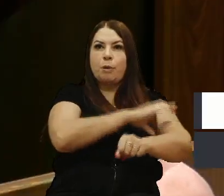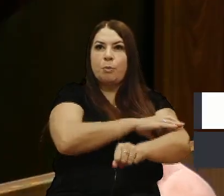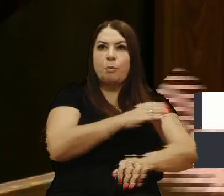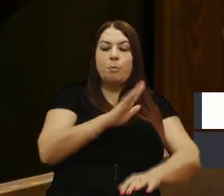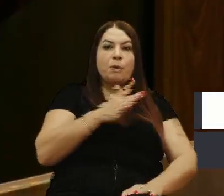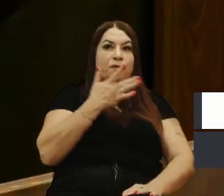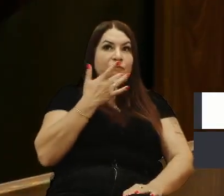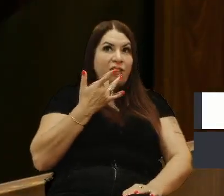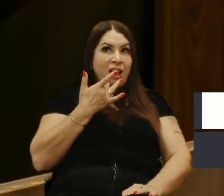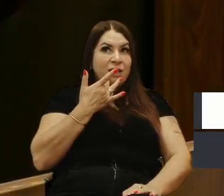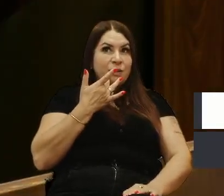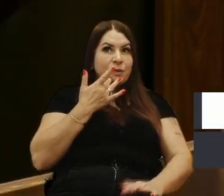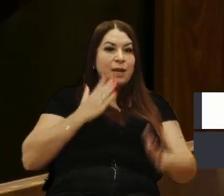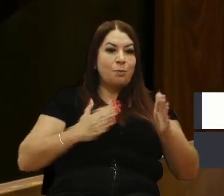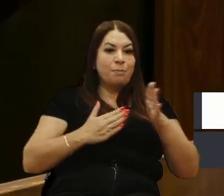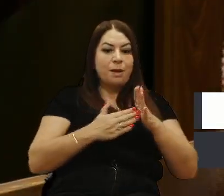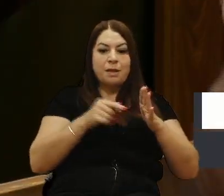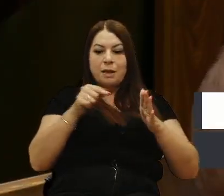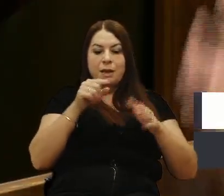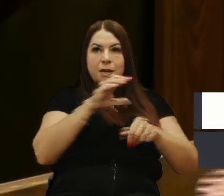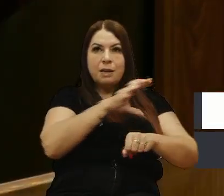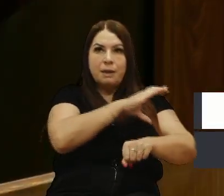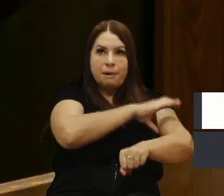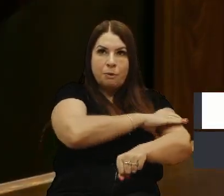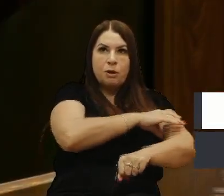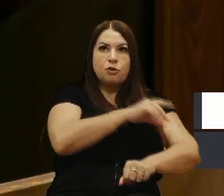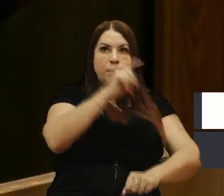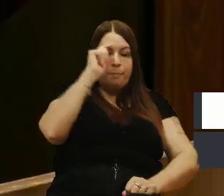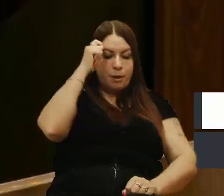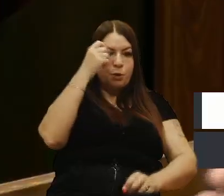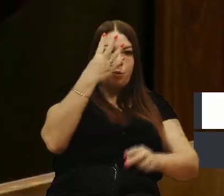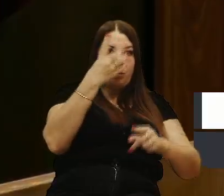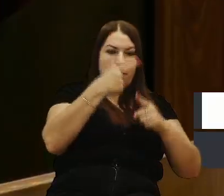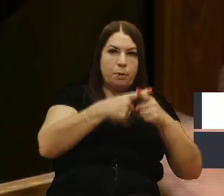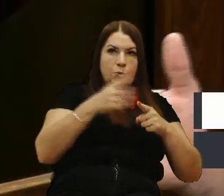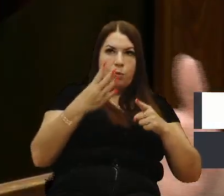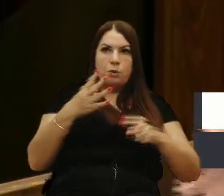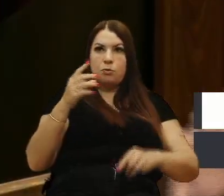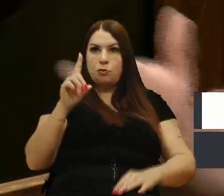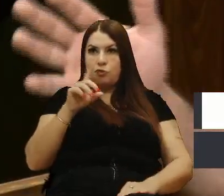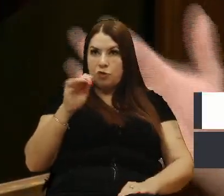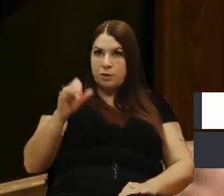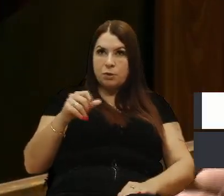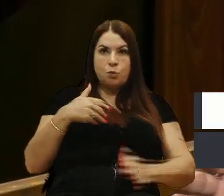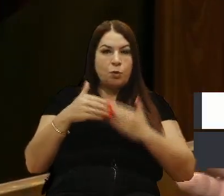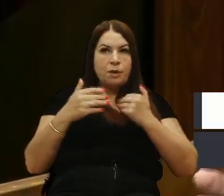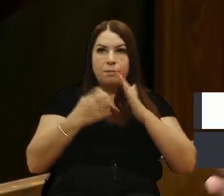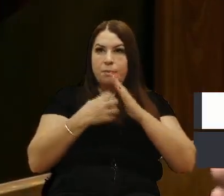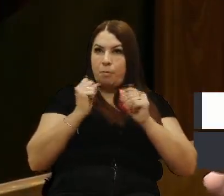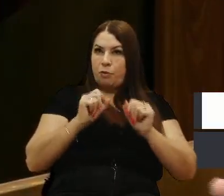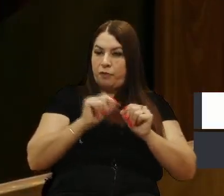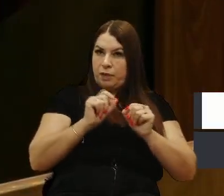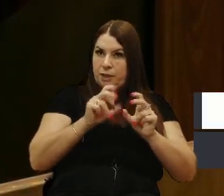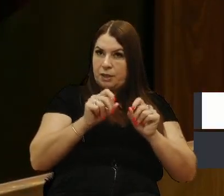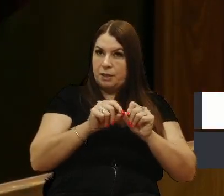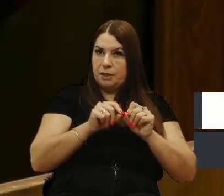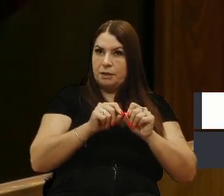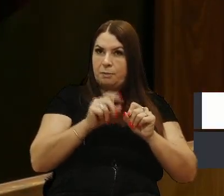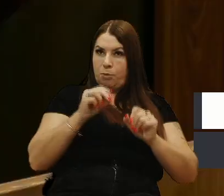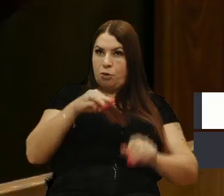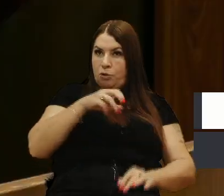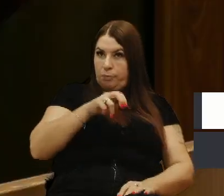fácil, está delimitado. Eu quero uma caminhonete preta, 4x4, diesel, é mais fácil, qualquer empresa pode vender, pode ser uma empresa lá de